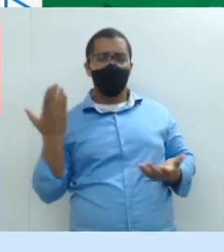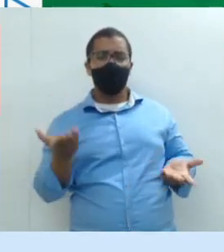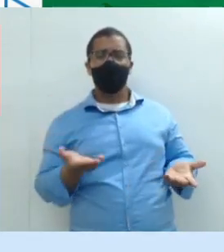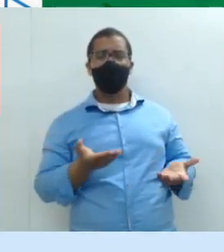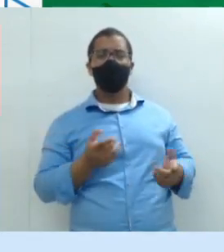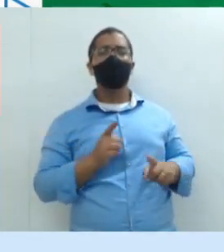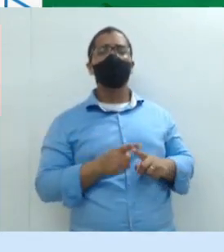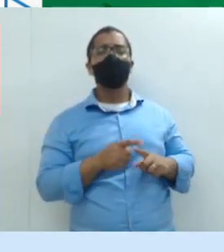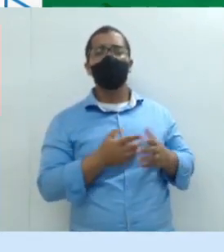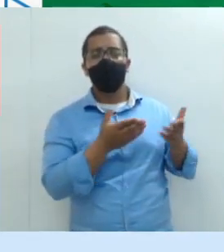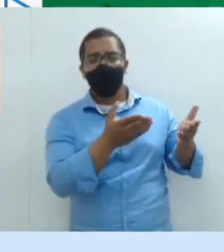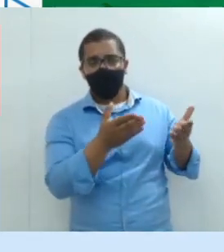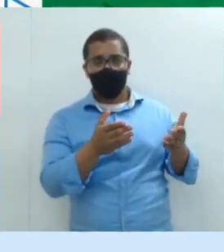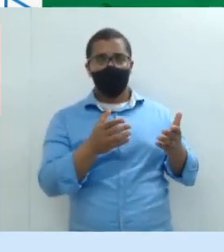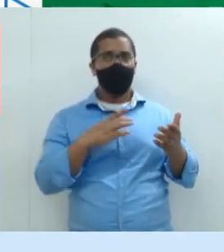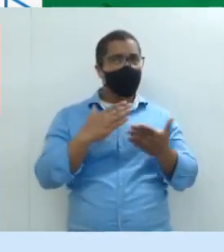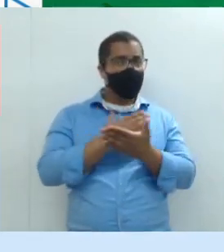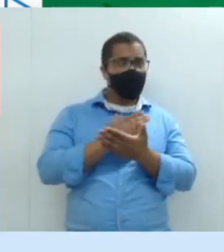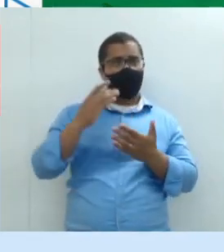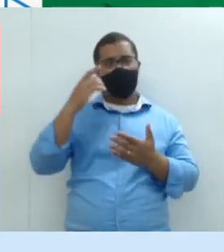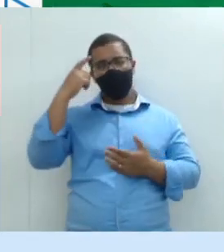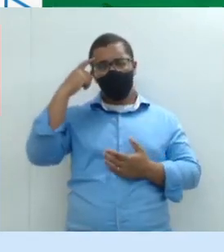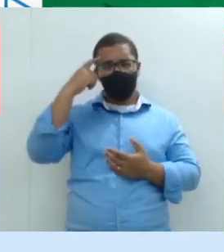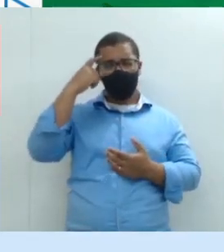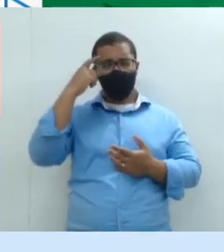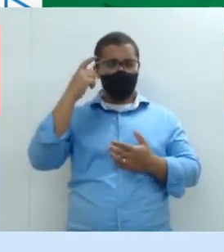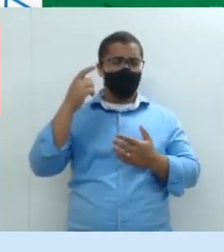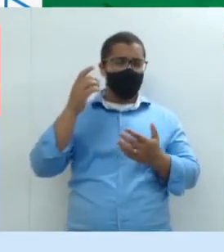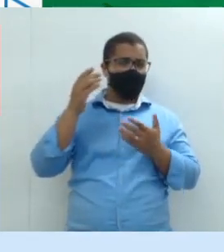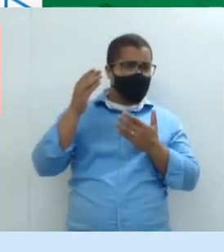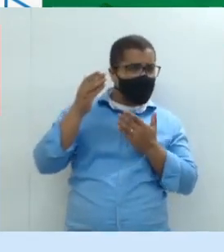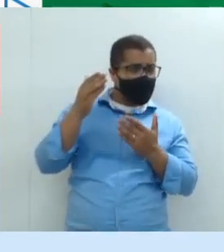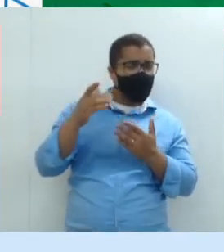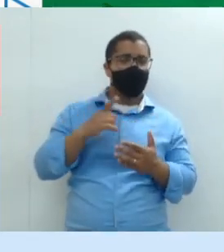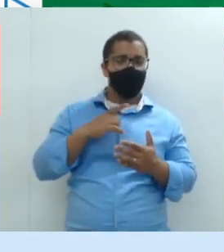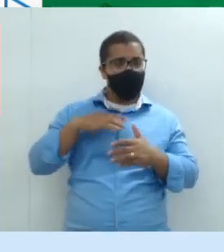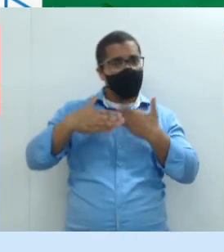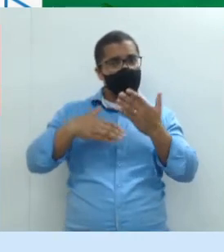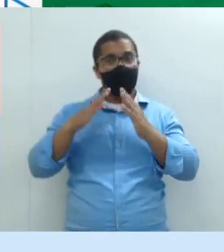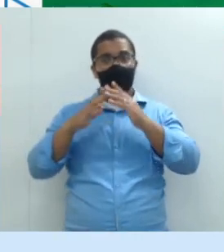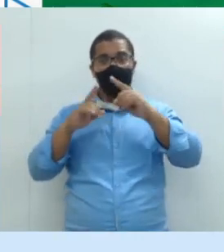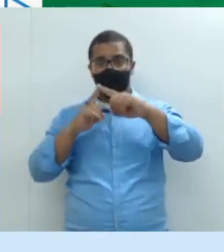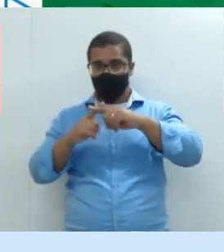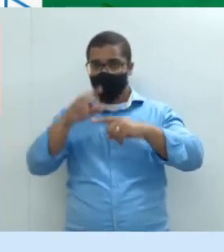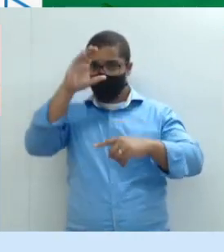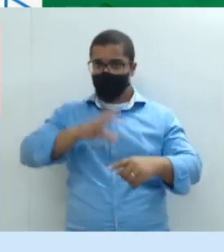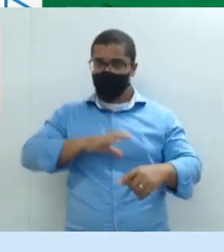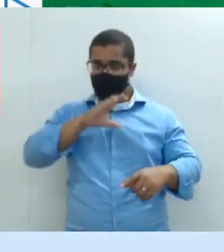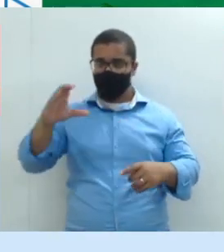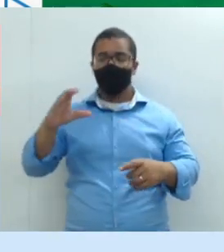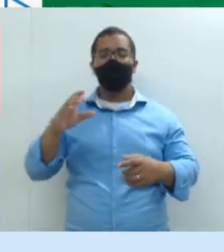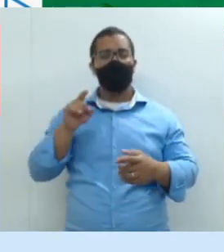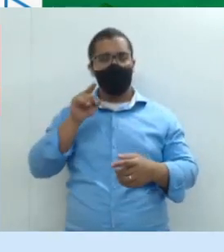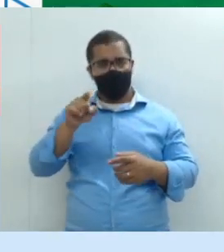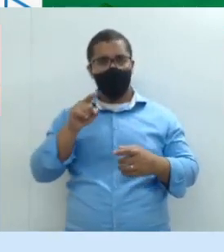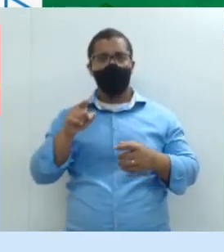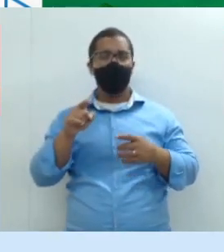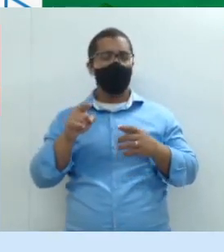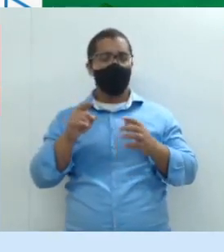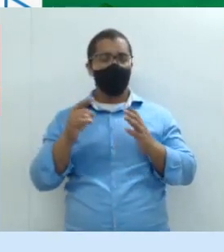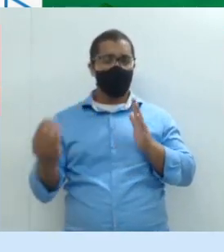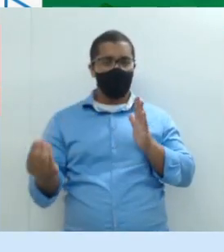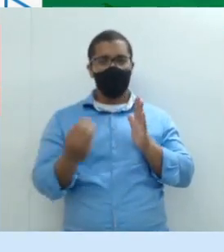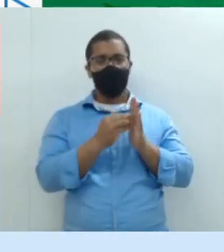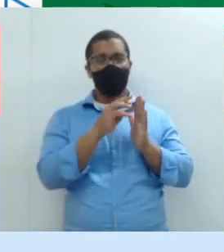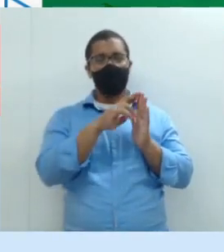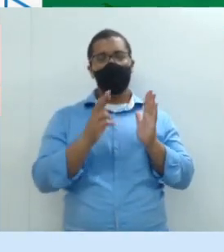acabar rolando, e isso vai deixando, né, a Igreja Católica incomodada, a ponto mais tarde de criar a Inquisição. Você pode ir lá falar com o seu professor, ele com